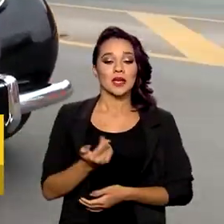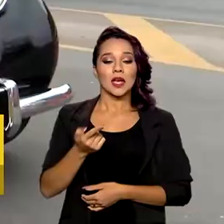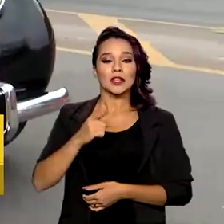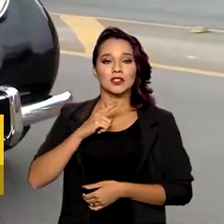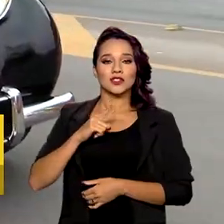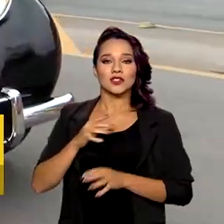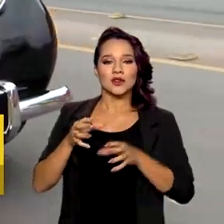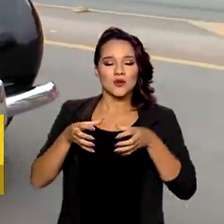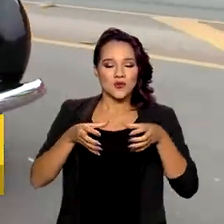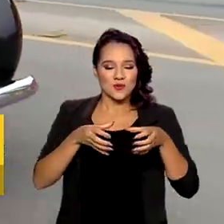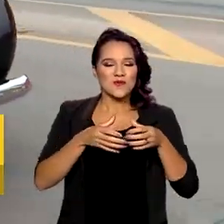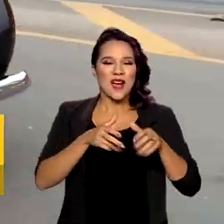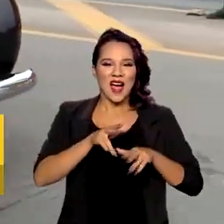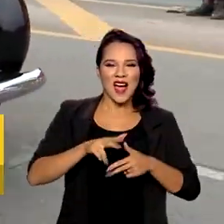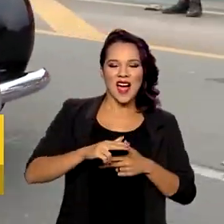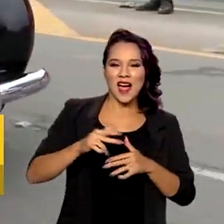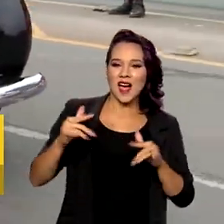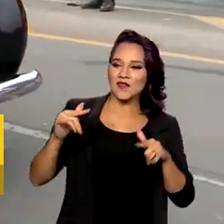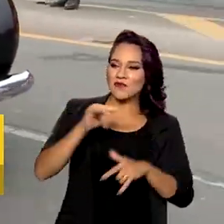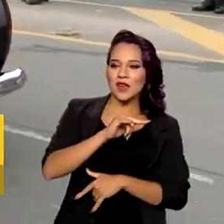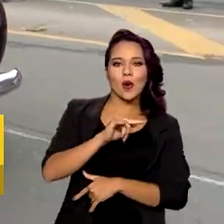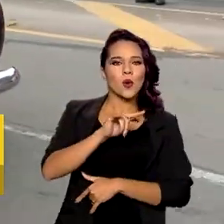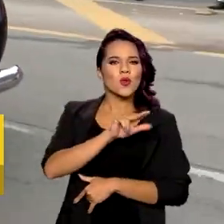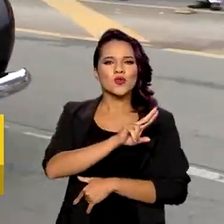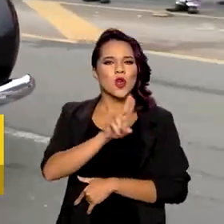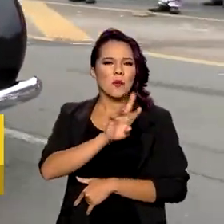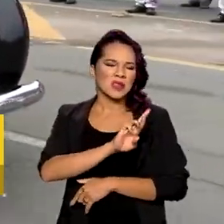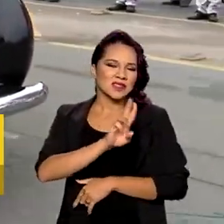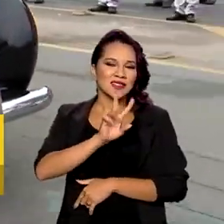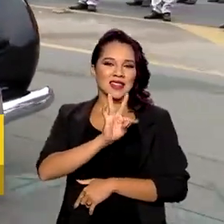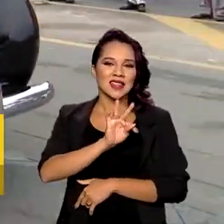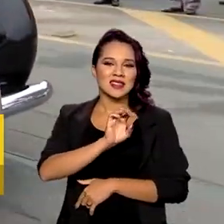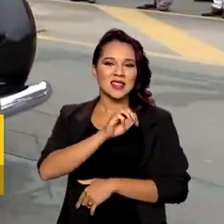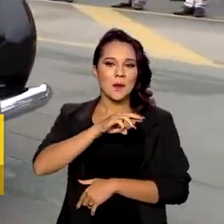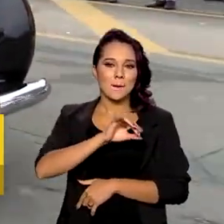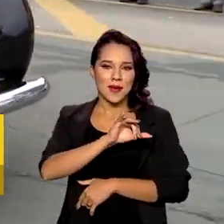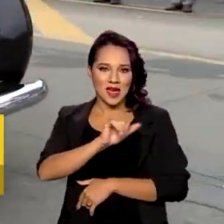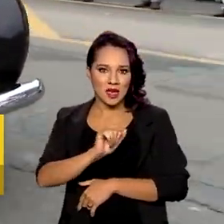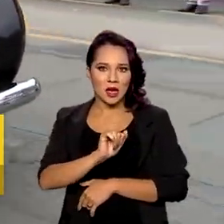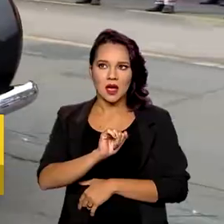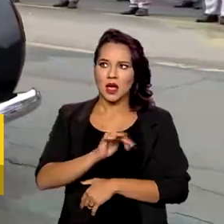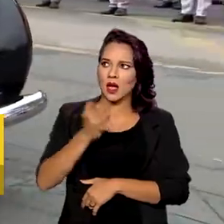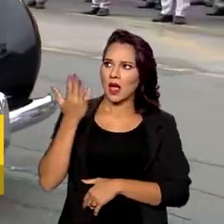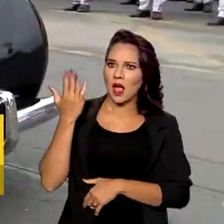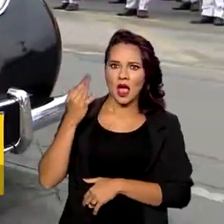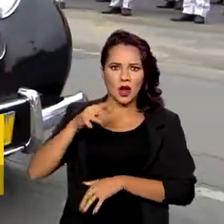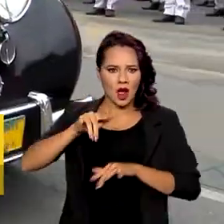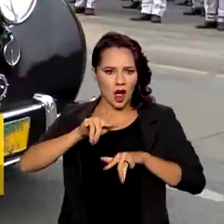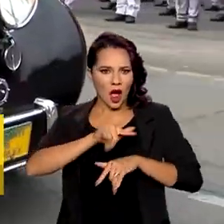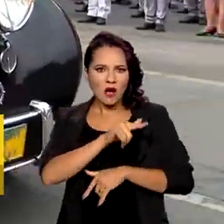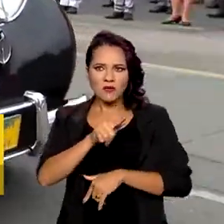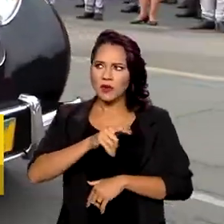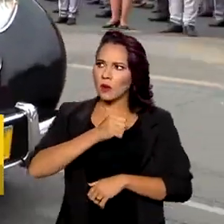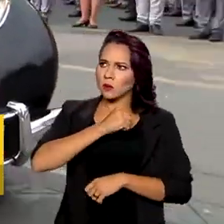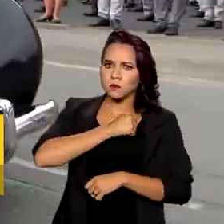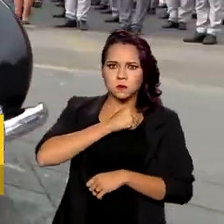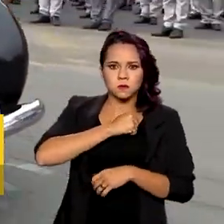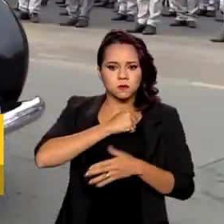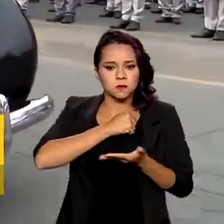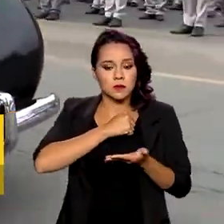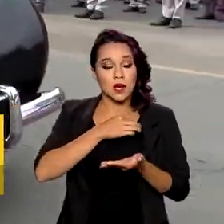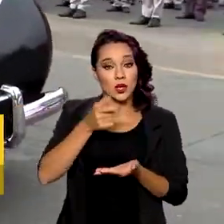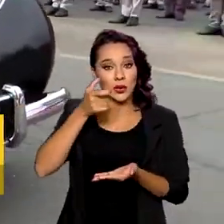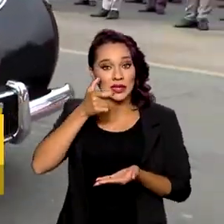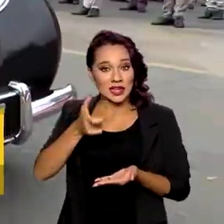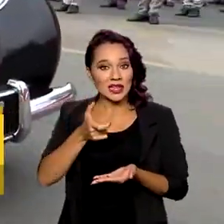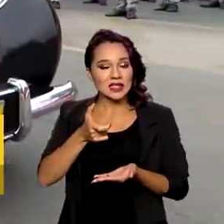T-6 naquele ano. Então, era uma nave bastante robusta, né? E a intenção da Esquadrilha